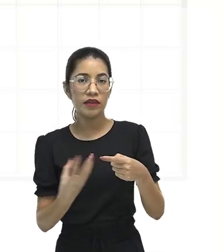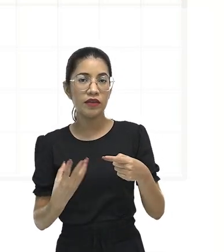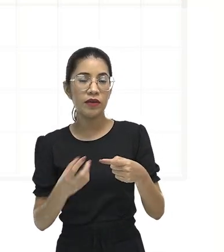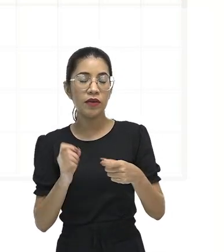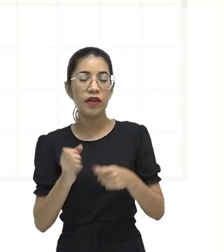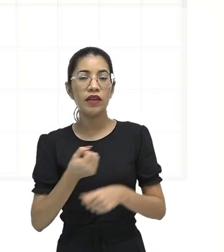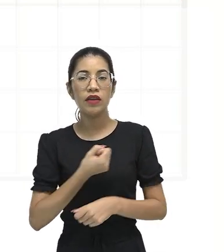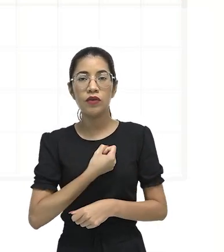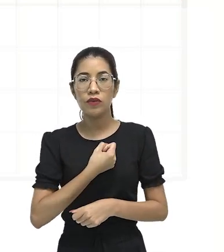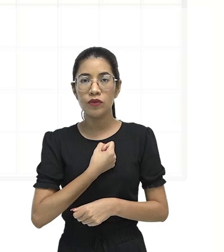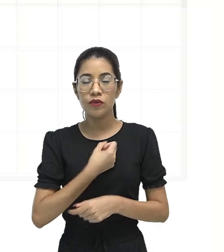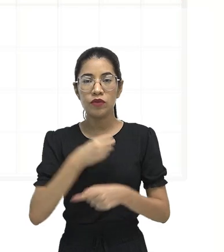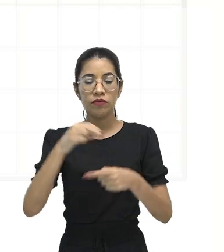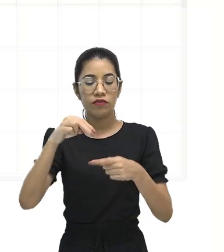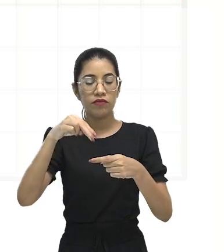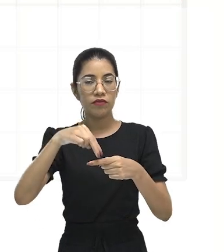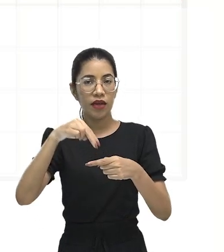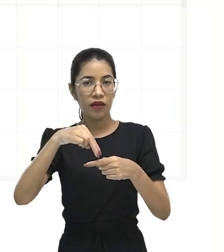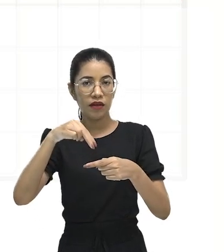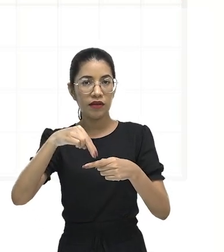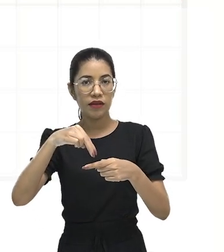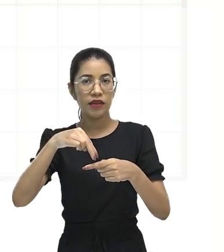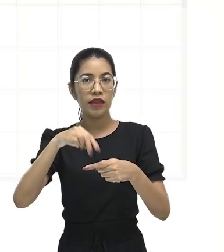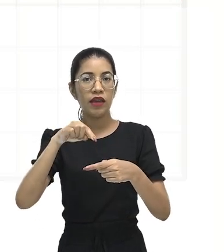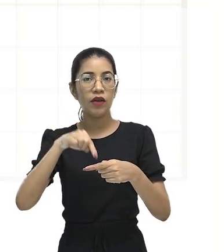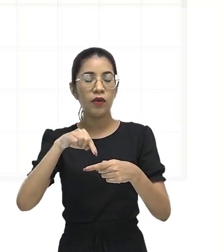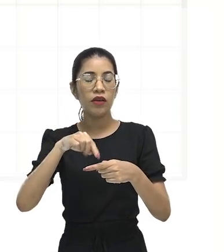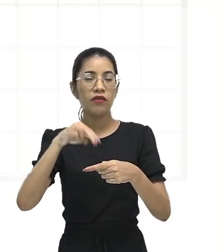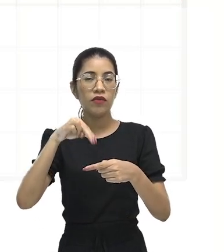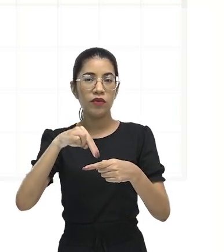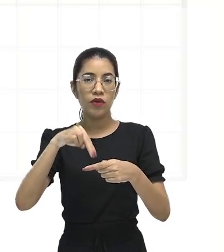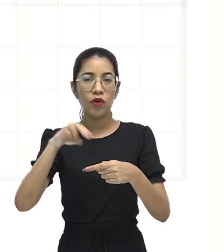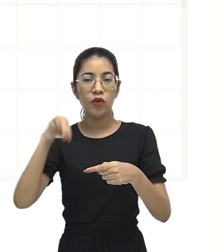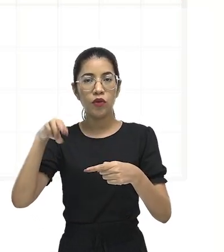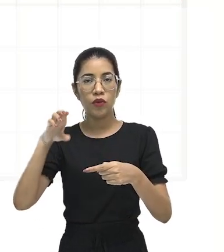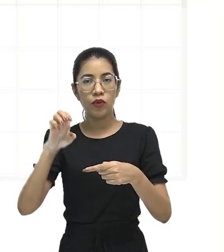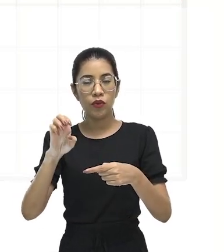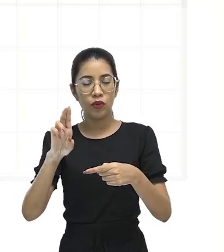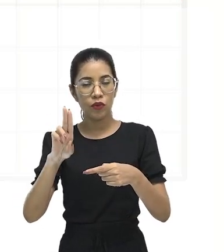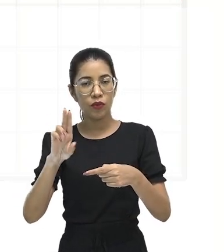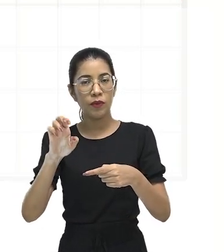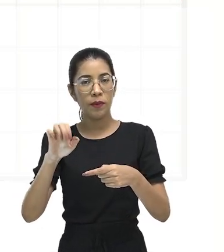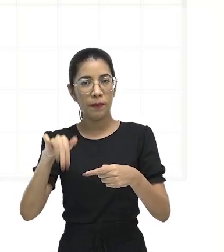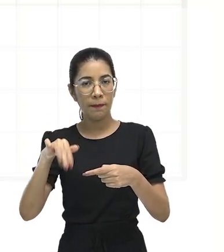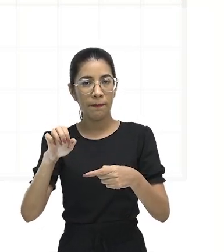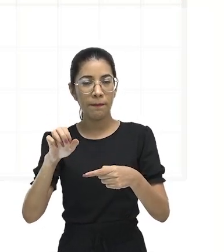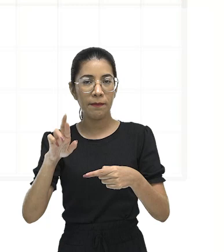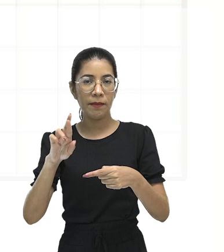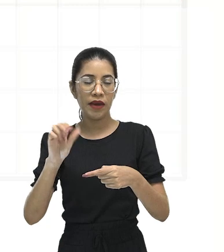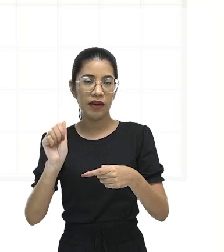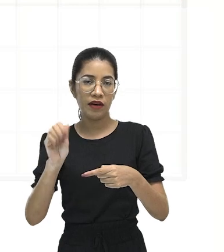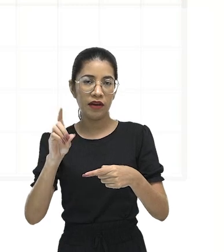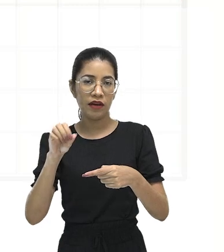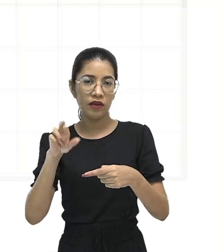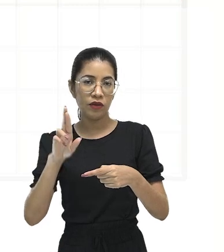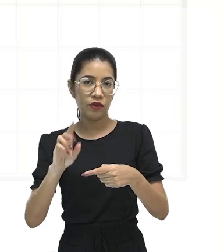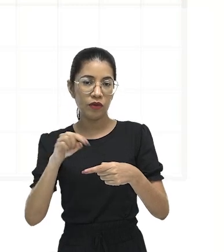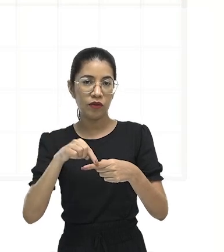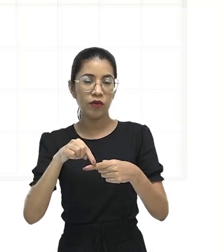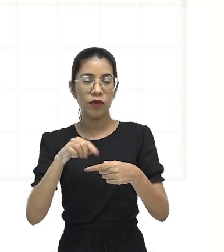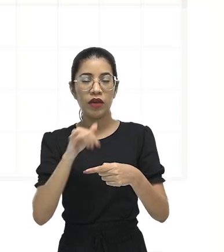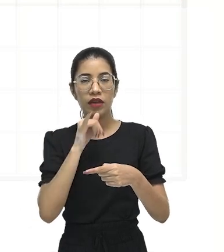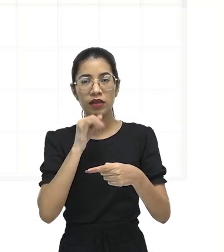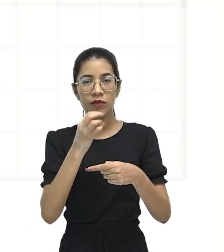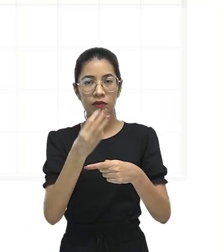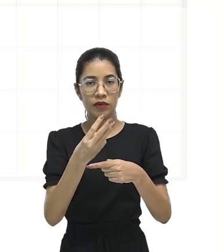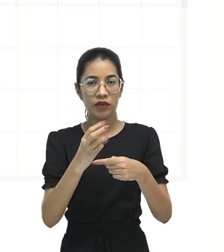um numerador, que é a parte de cima da fração, tá? Olha só, 3 sobre